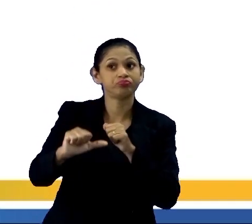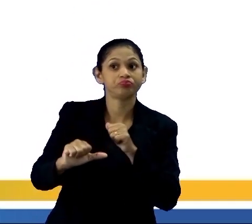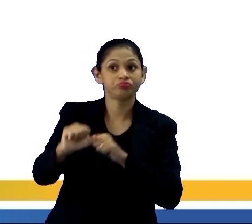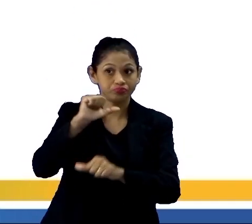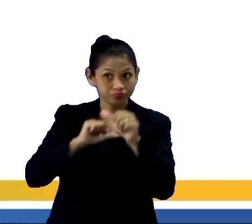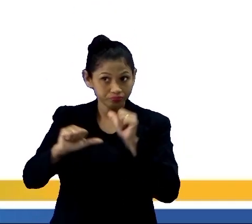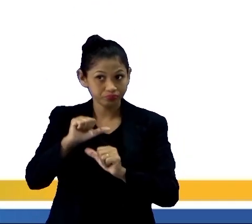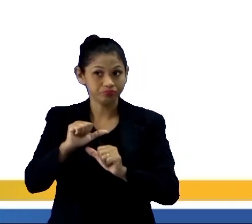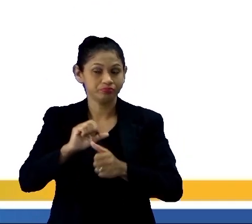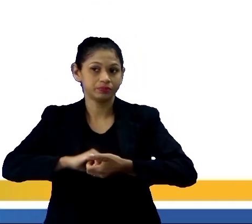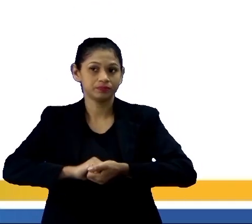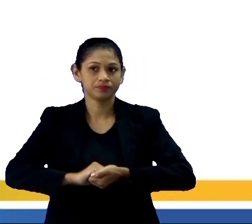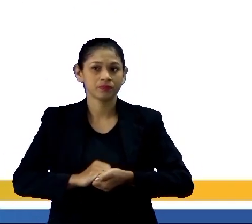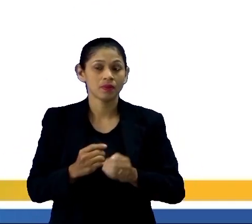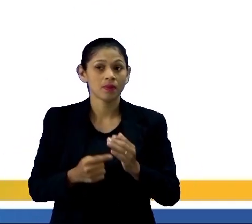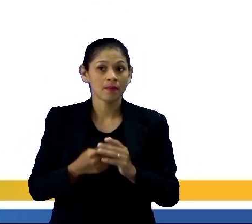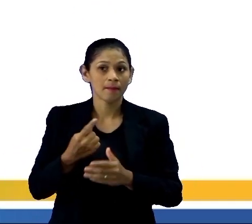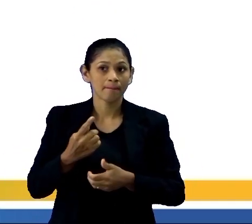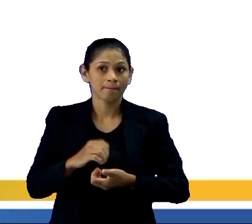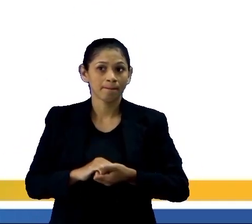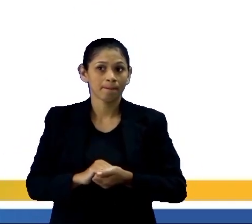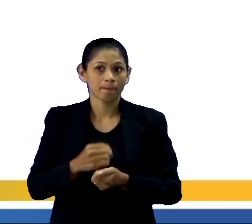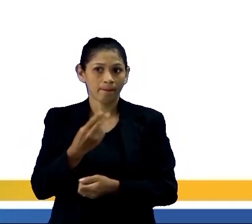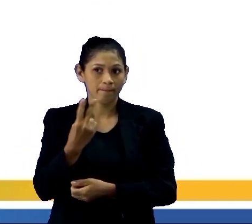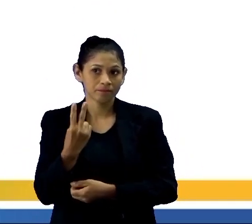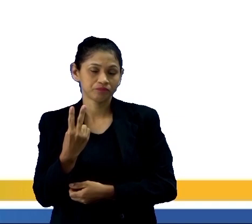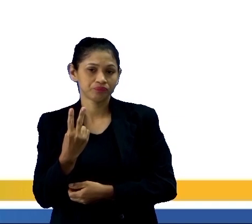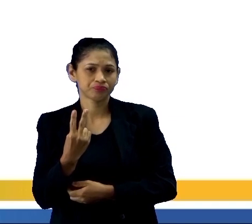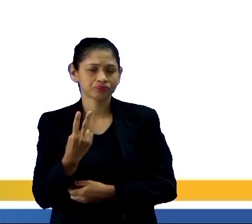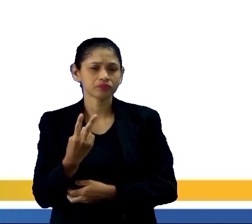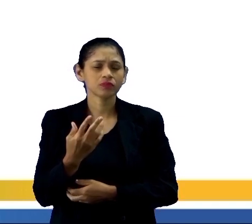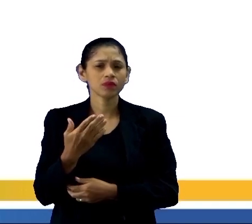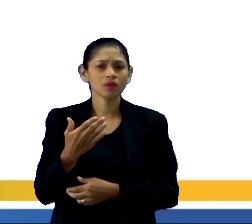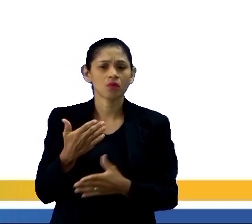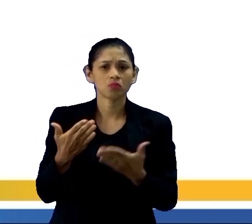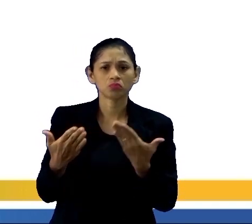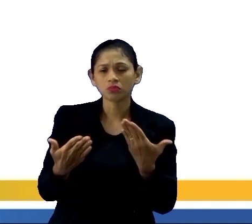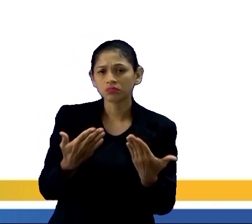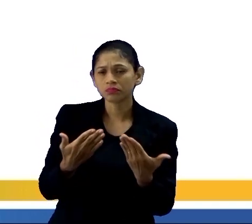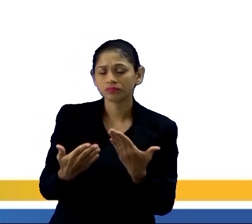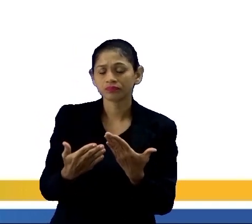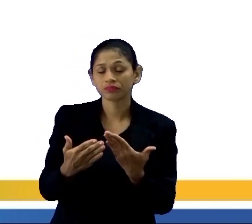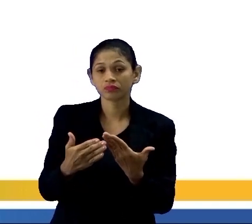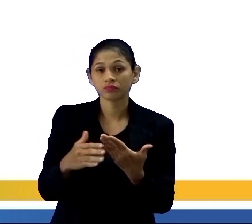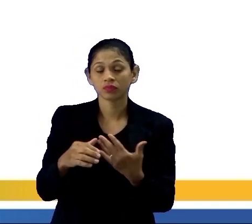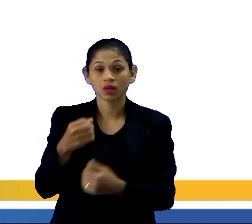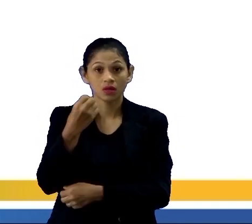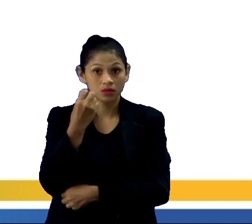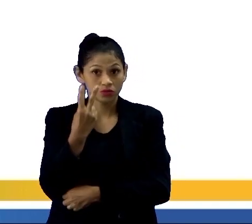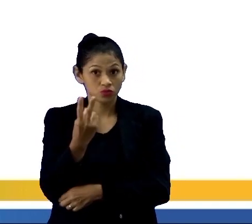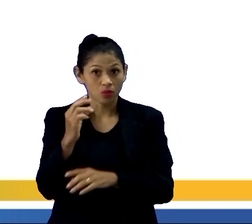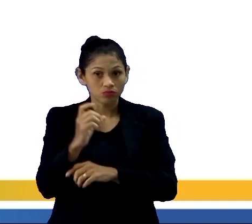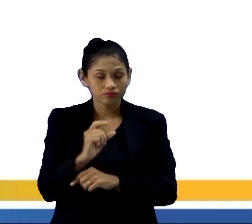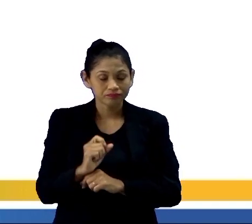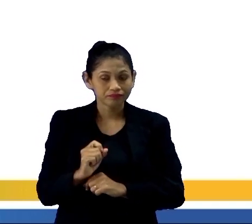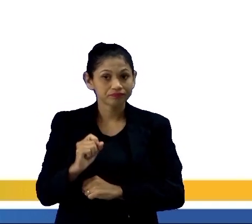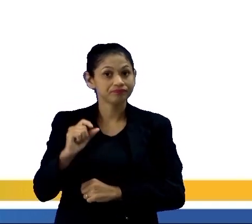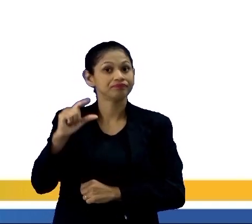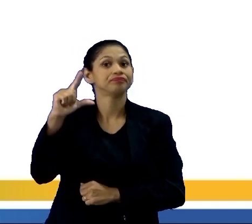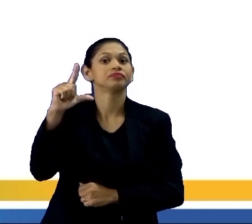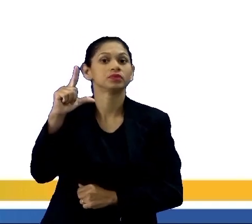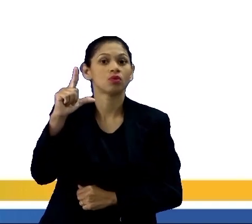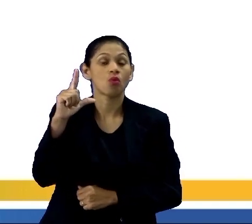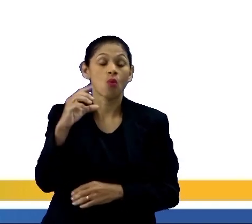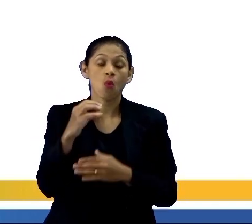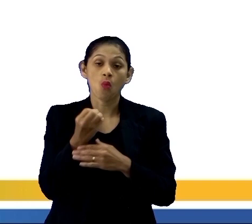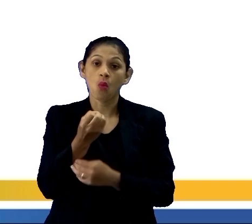proporcionais. Primeiro, dizemos que duas grandezas são diretamente proporcionais quando as duas aumentam ou